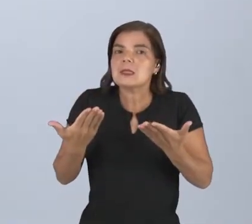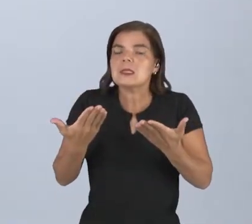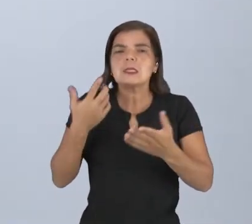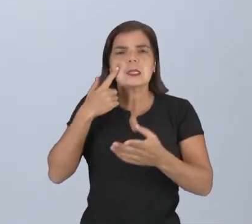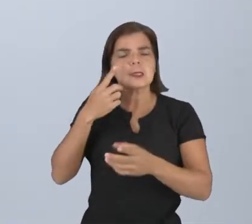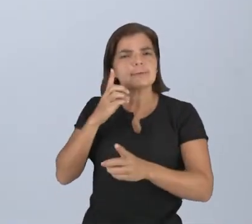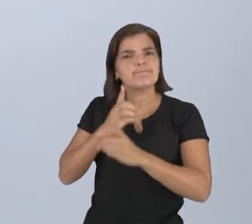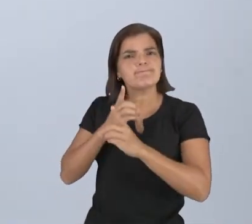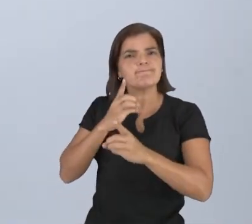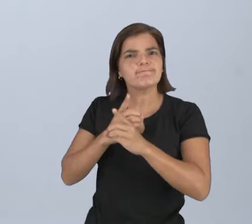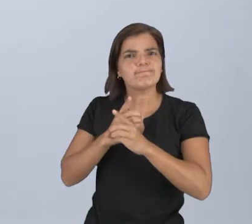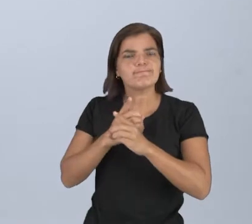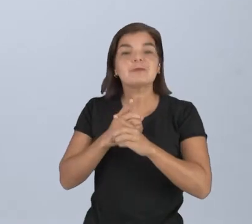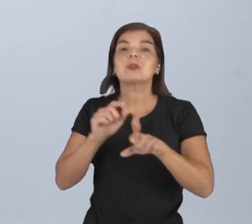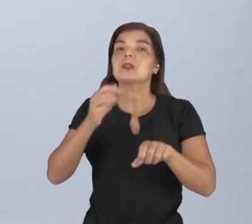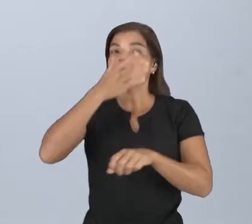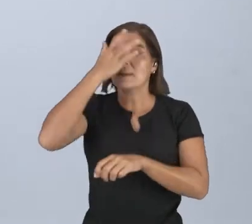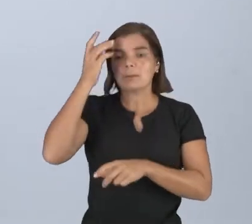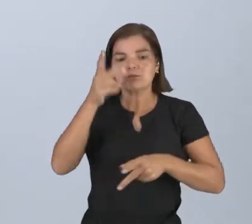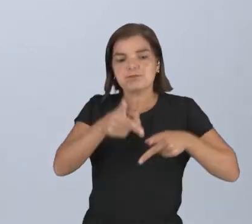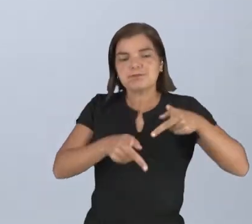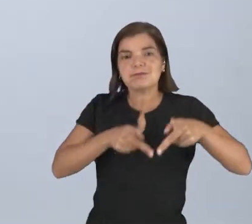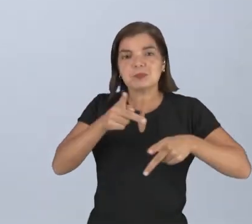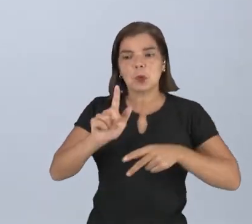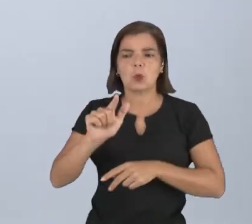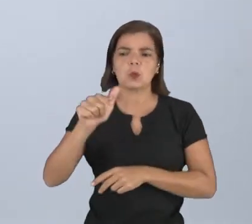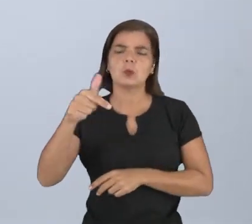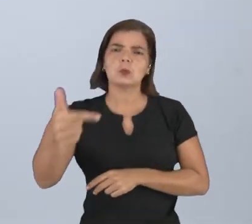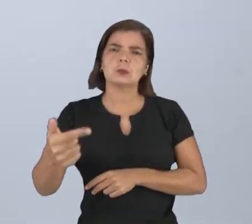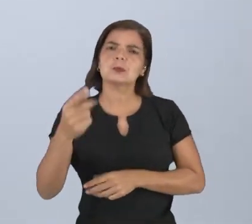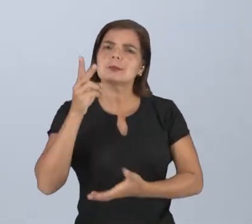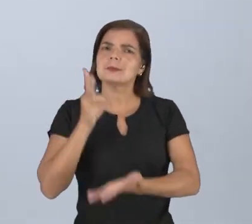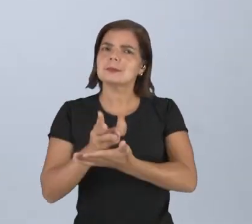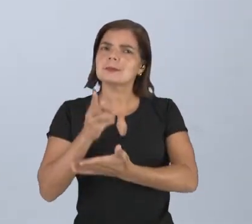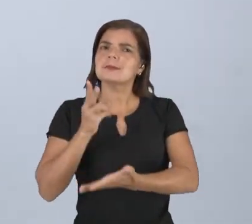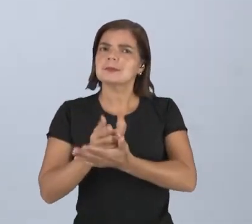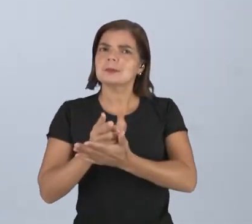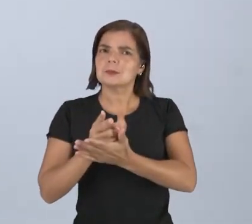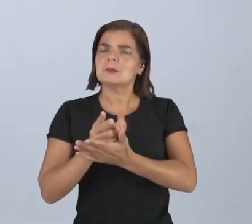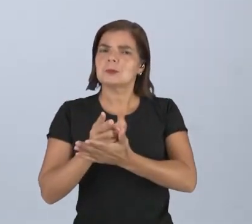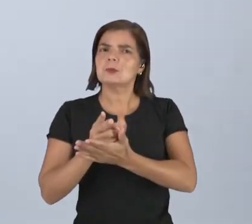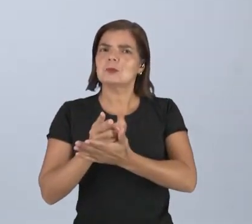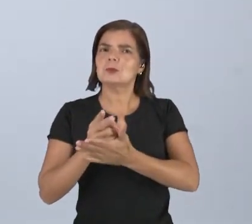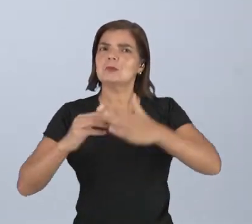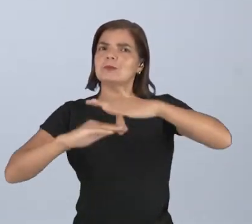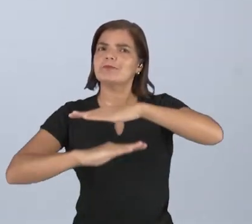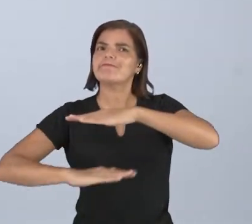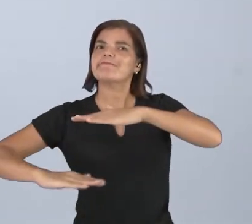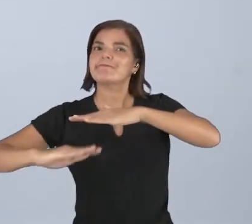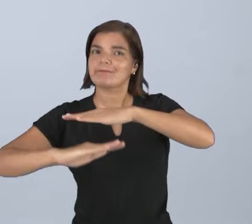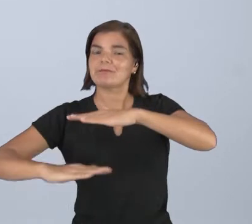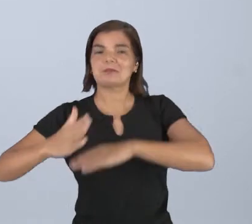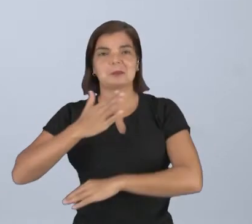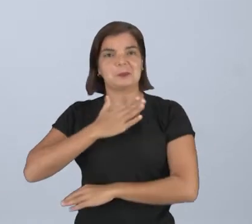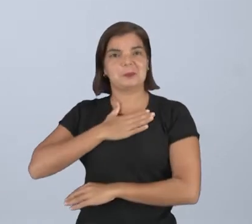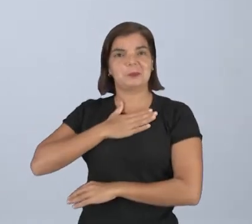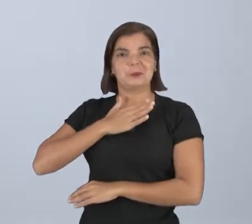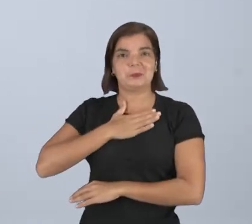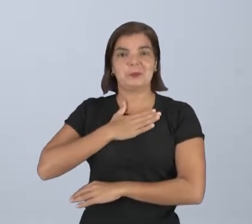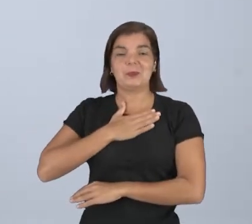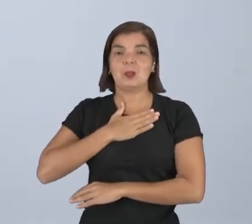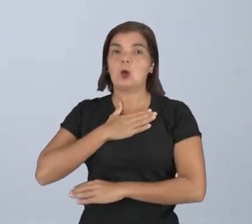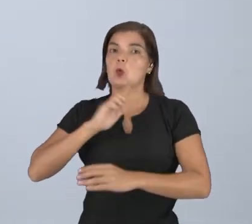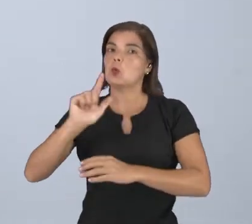desse encontro, dessas humanidades, o outro, ele vai ser sempre o superior, o inferior a mim, né?